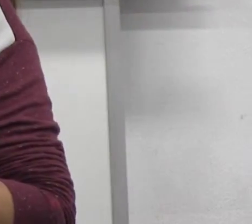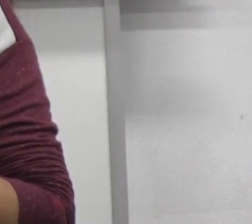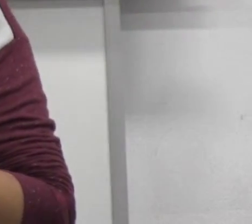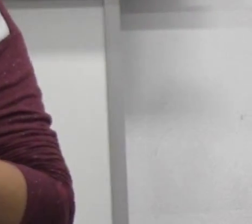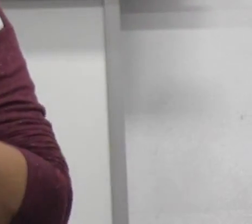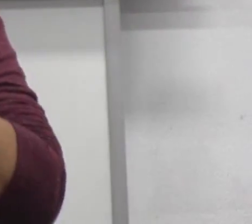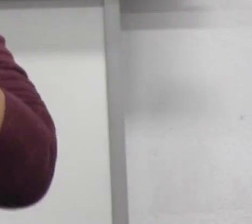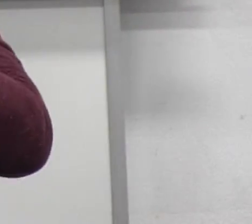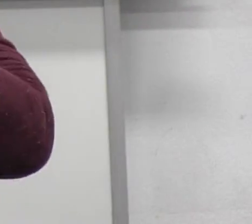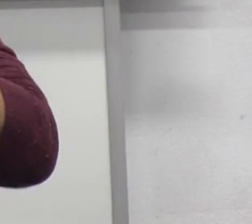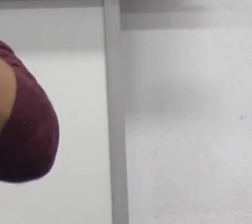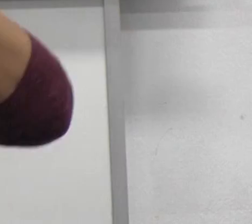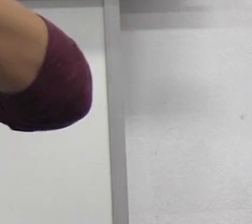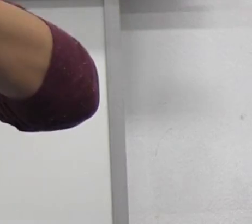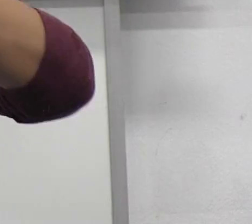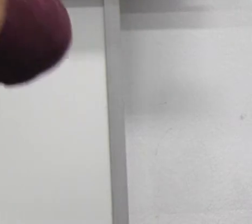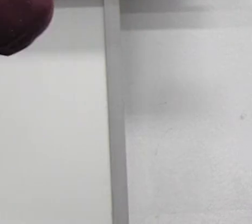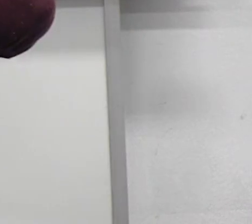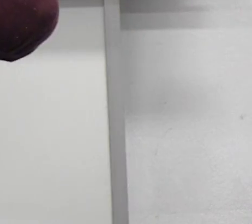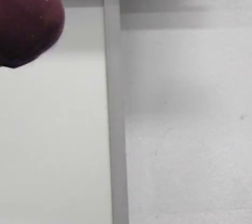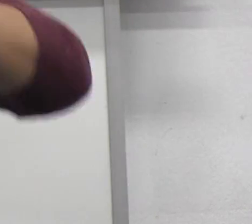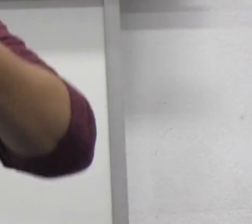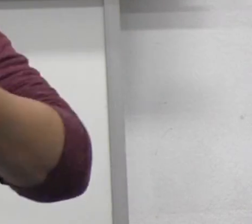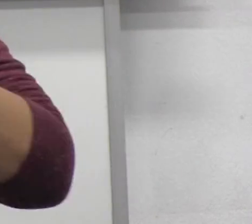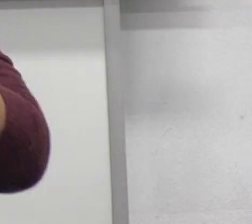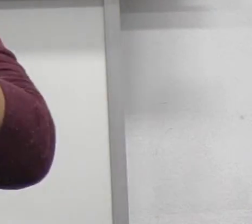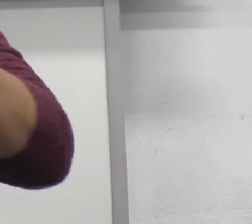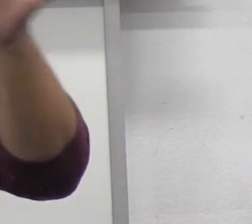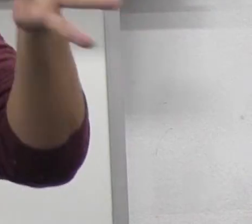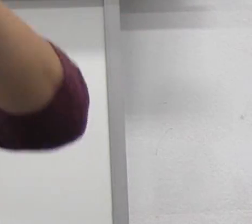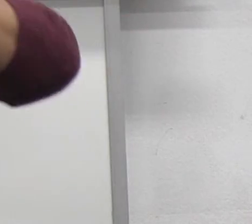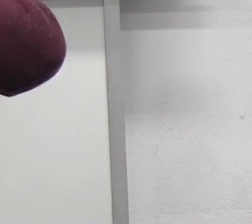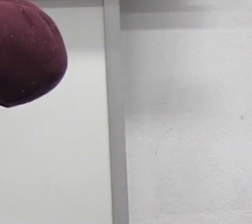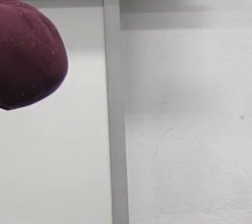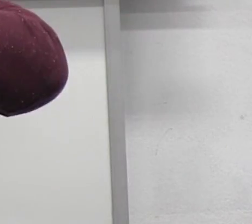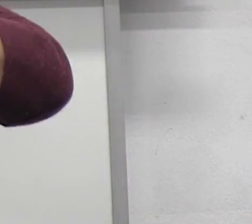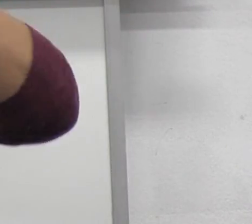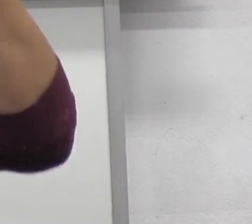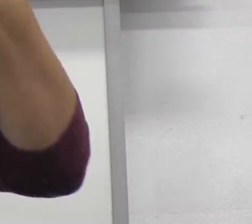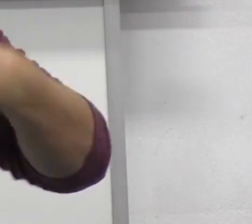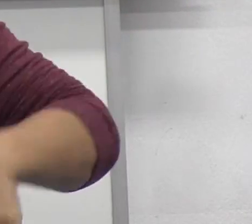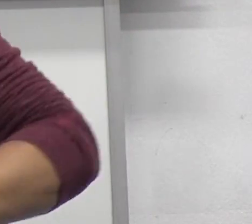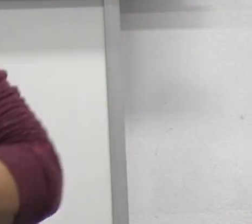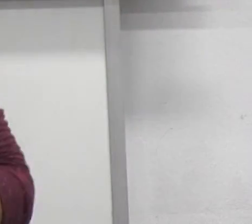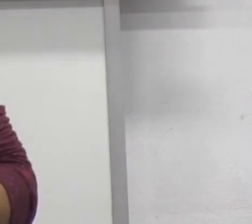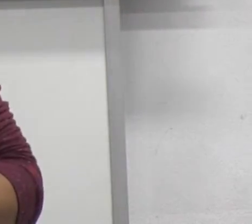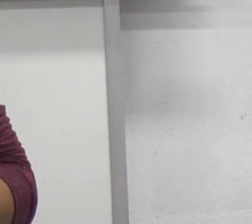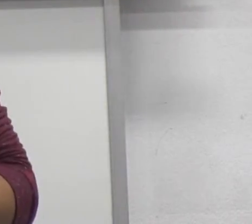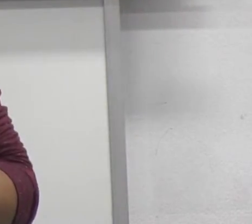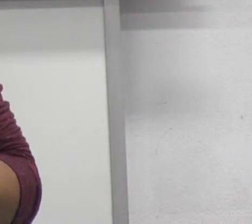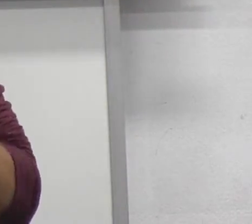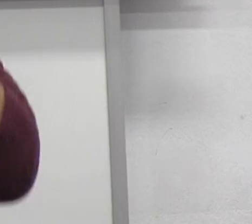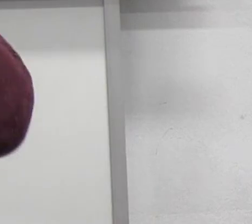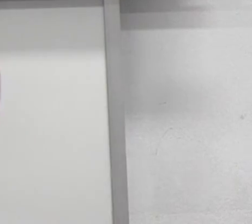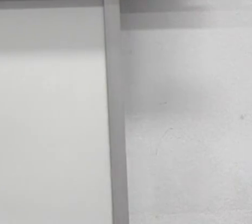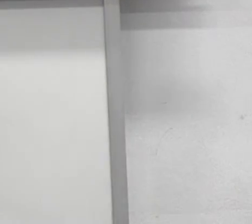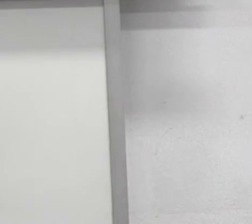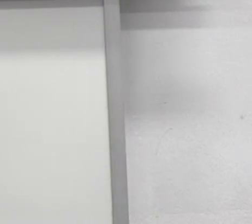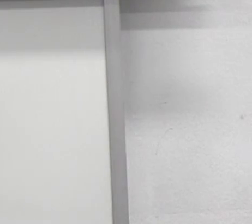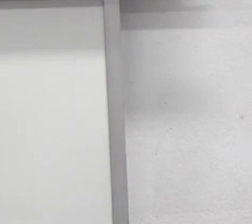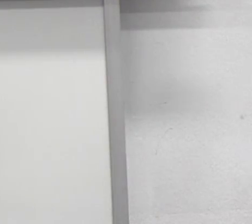legal sobre a educação integral do aluno